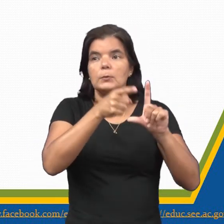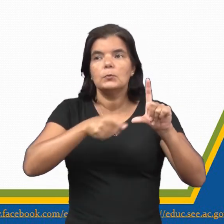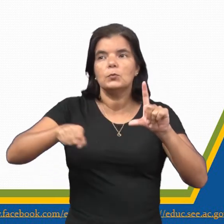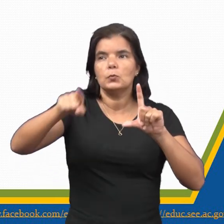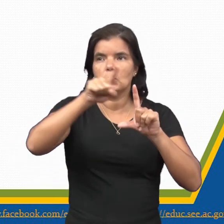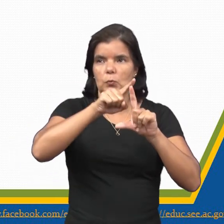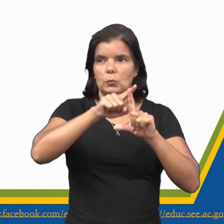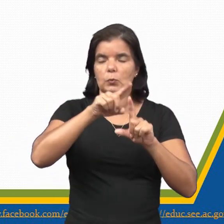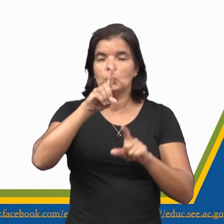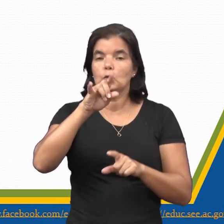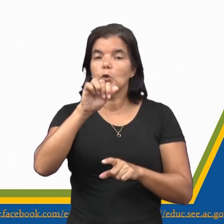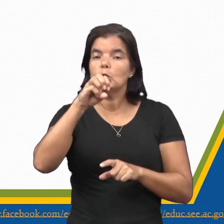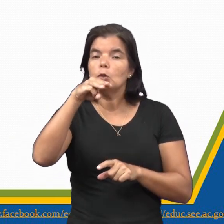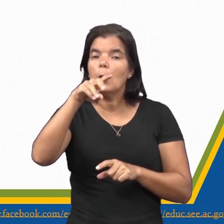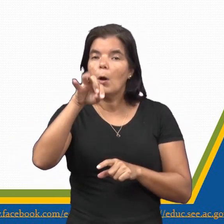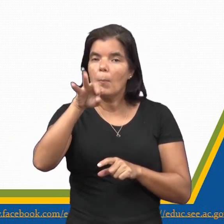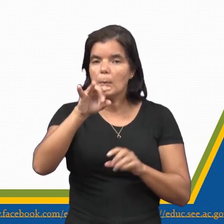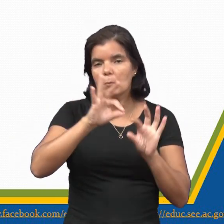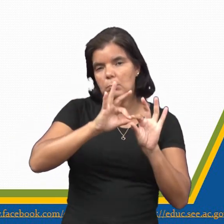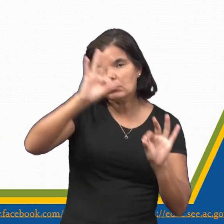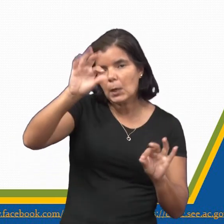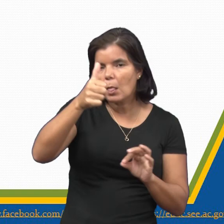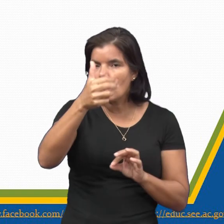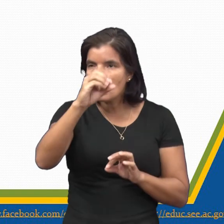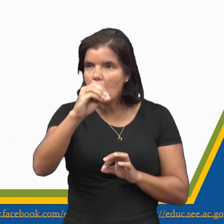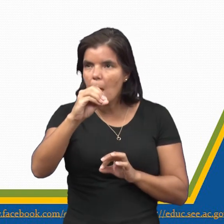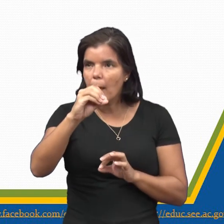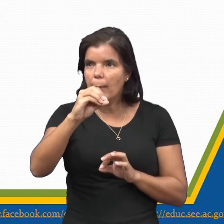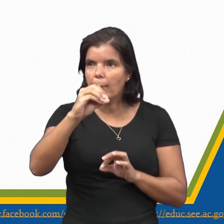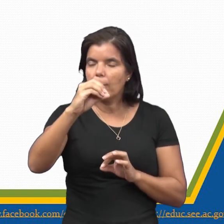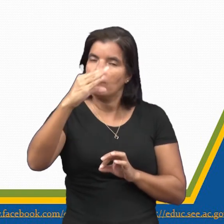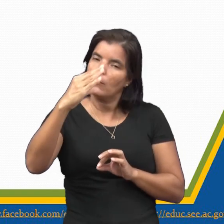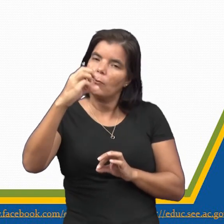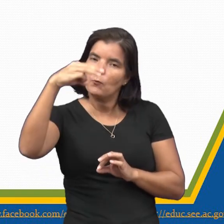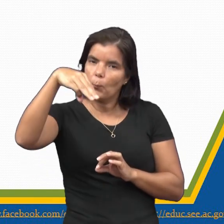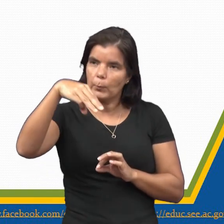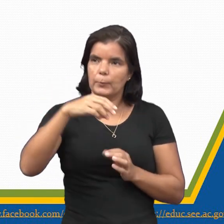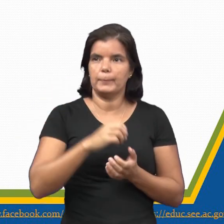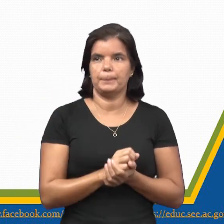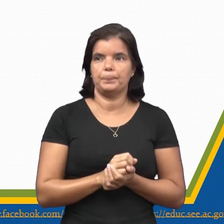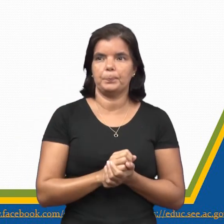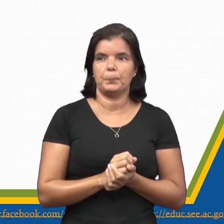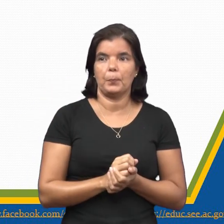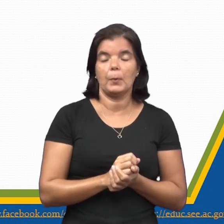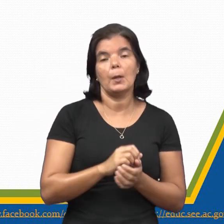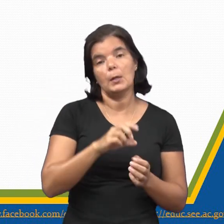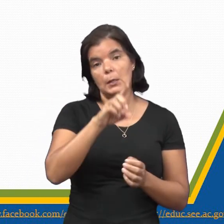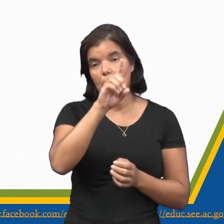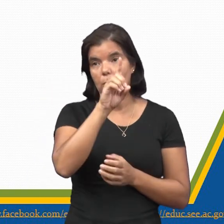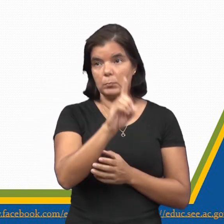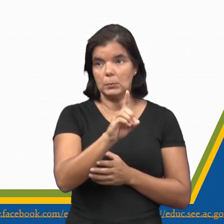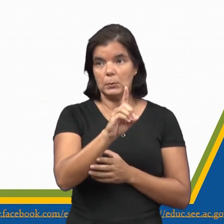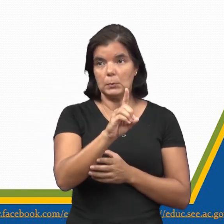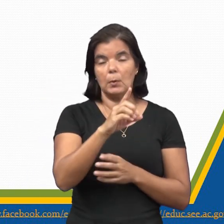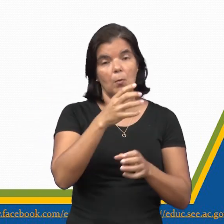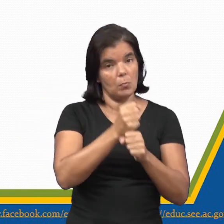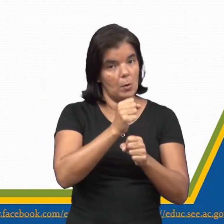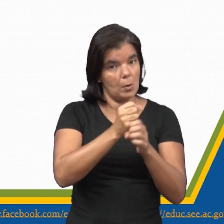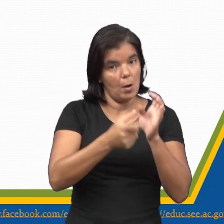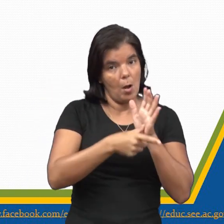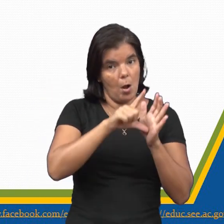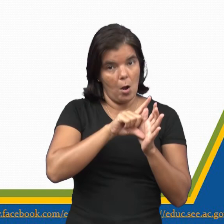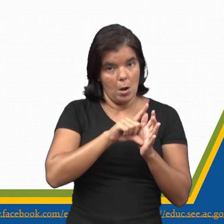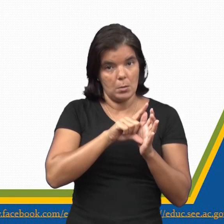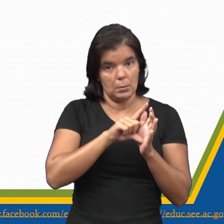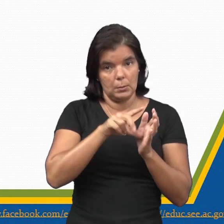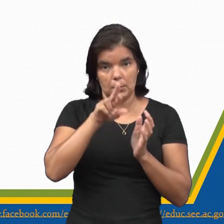mede 10 centímetros quadrados? Evidentemente que eu tenho que... A área é πr ao quadrado, né? Mas eu tenho que calcular antes